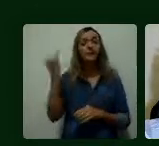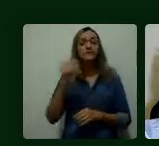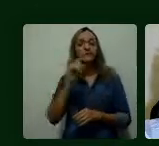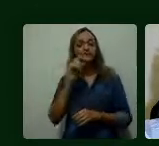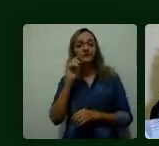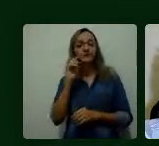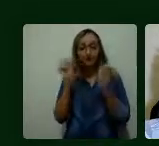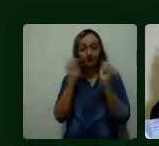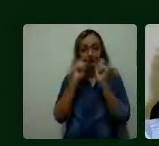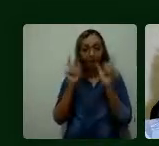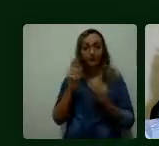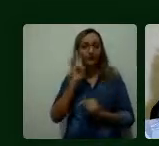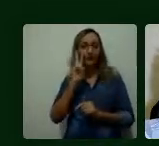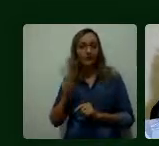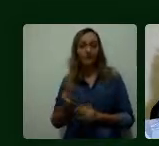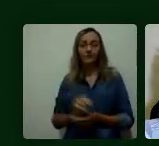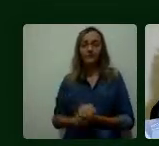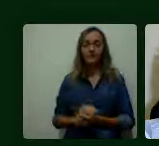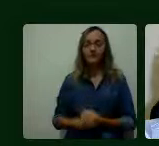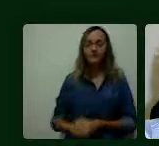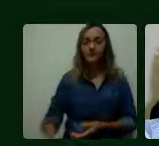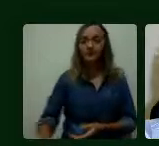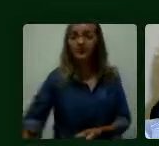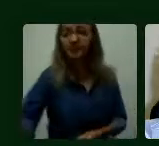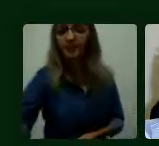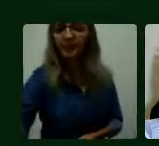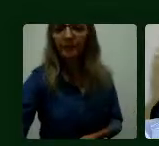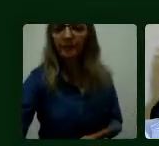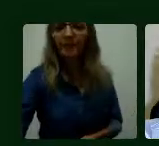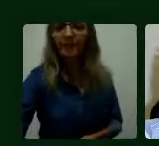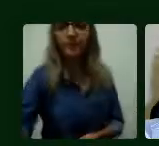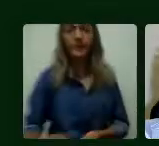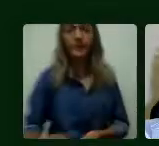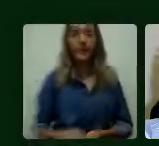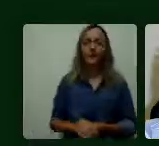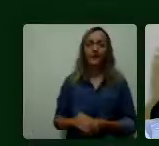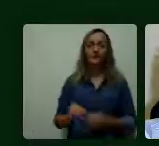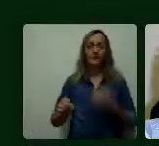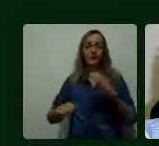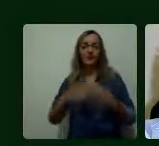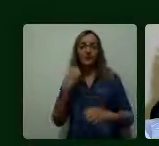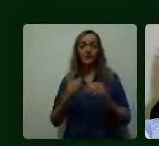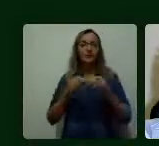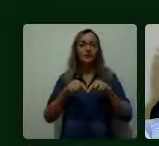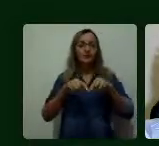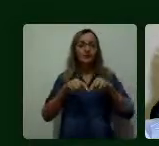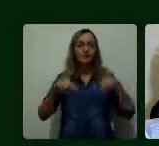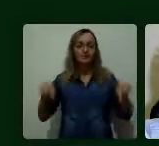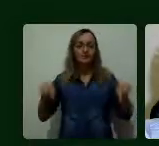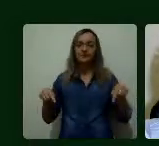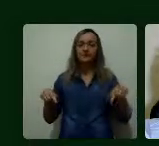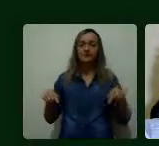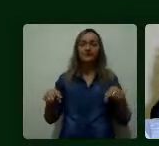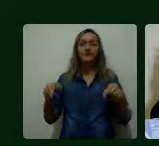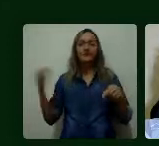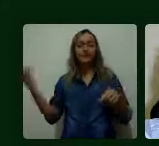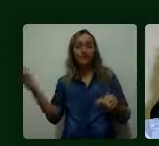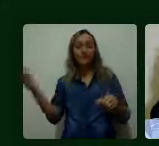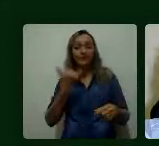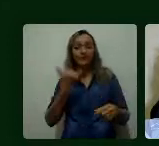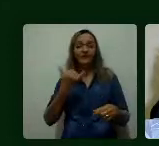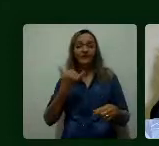foi aceito em um evento e ele quer pegar essa ideia e aproveitar aqui na maratona. Está perguntando se pode. Boa.